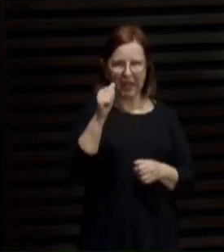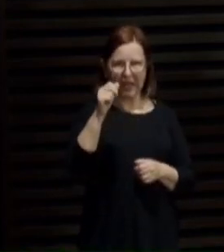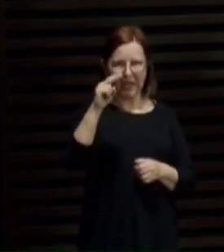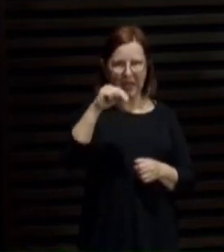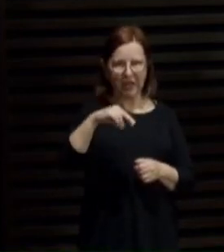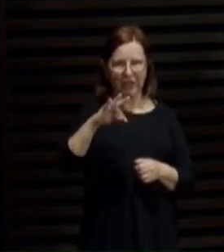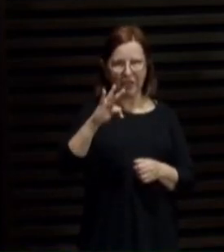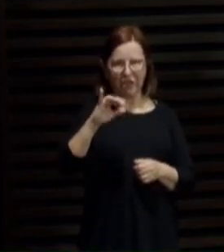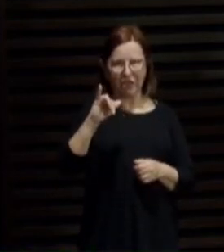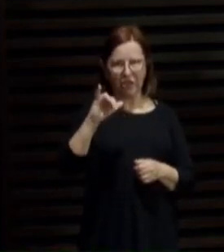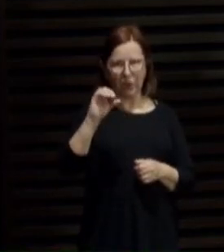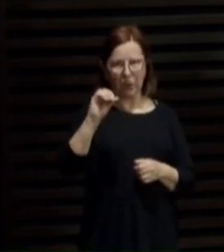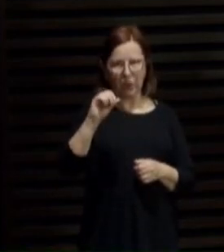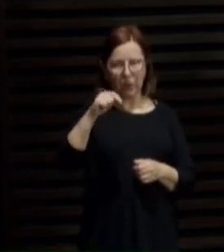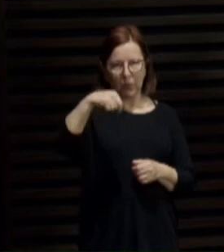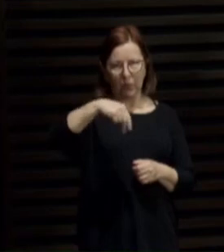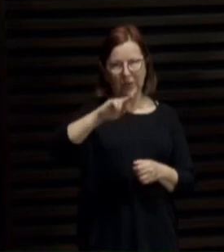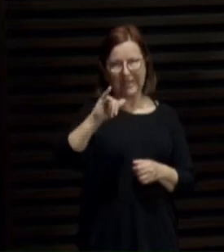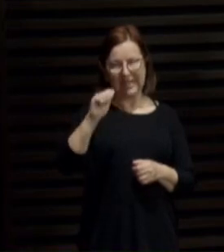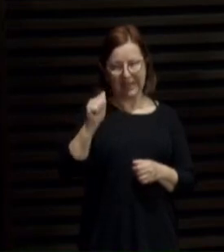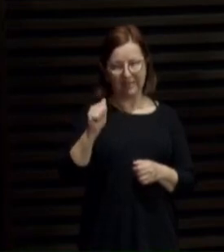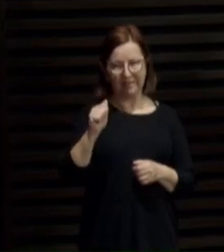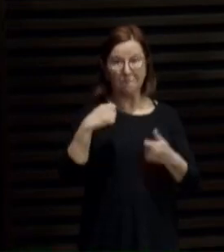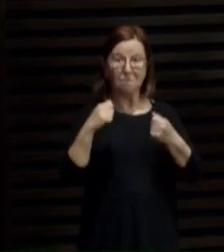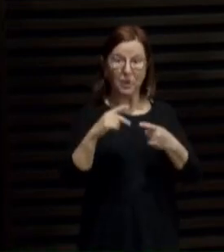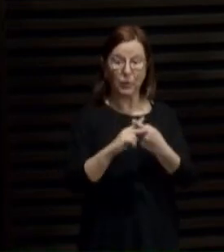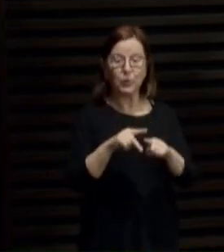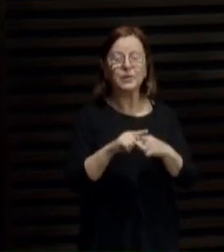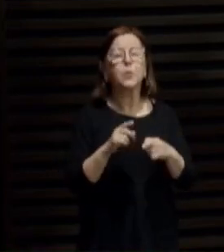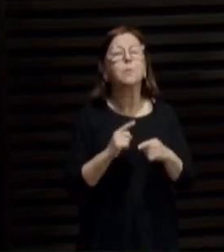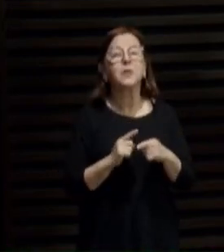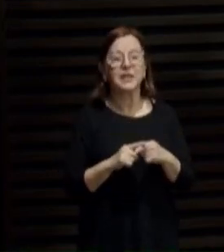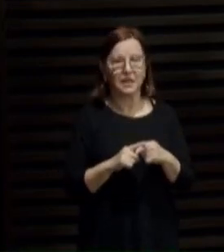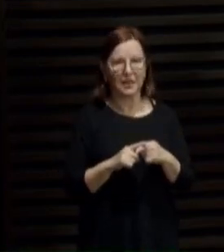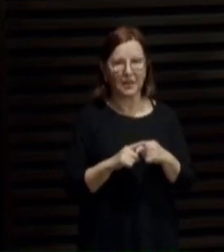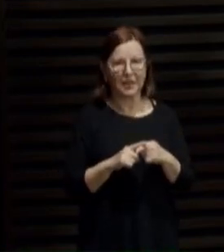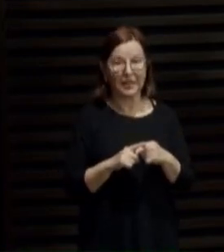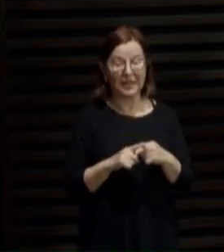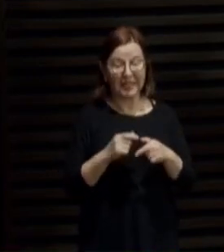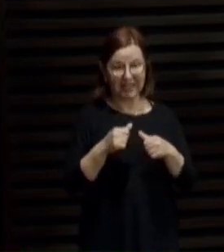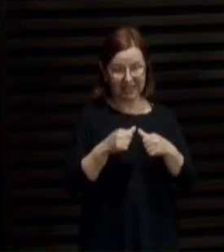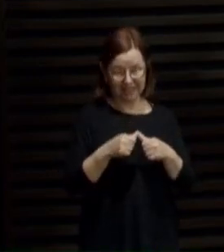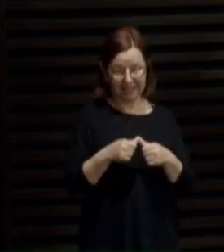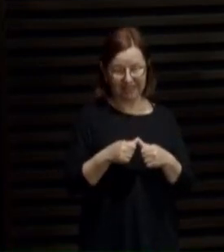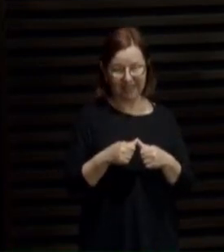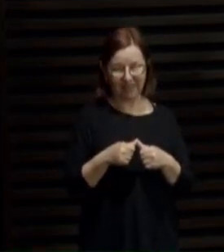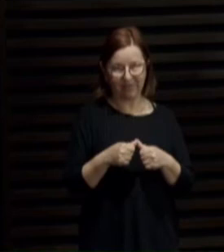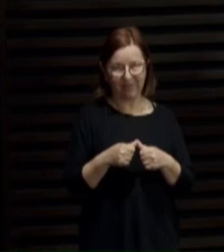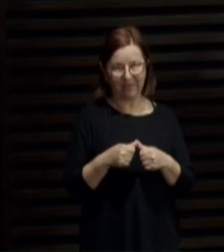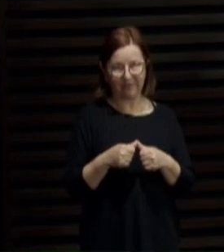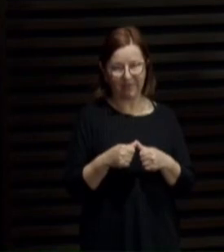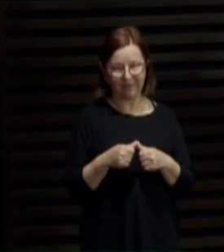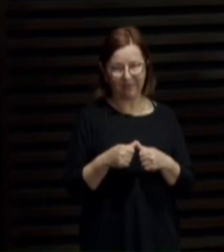correção. Por quê? Ele estava agindo com duplicidade de